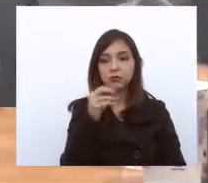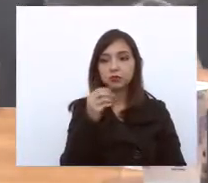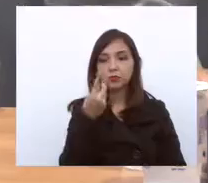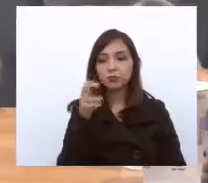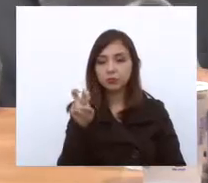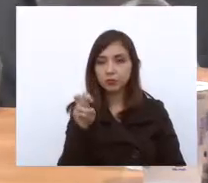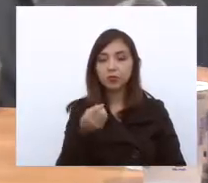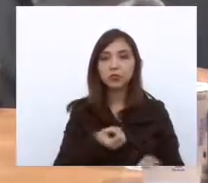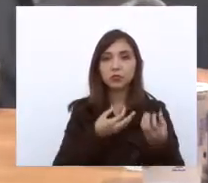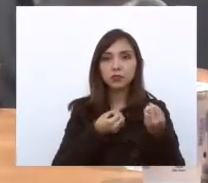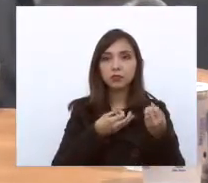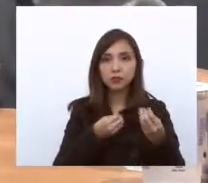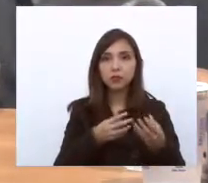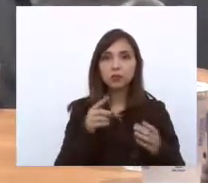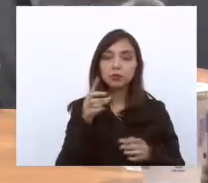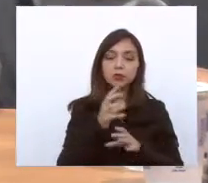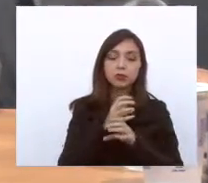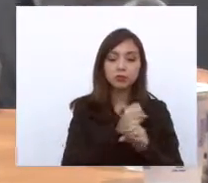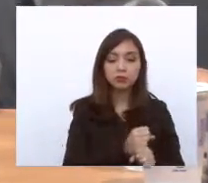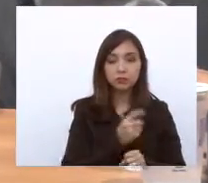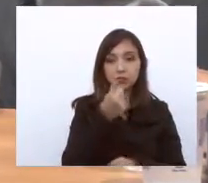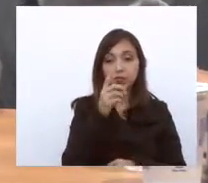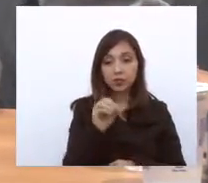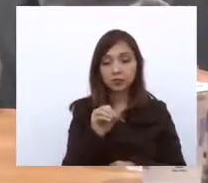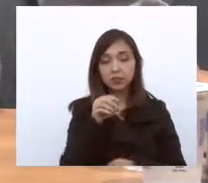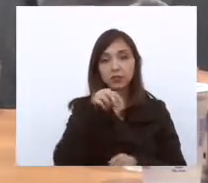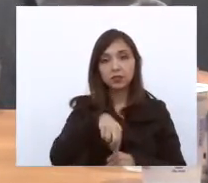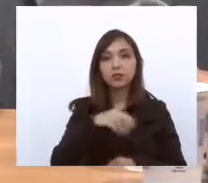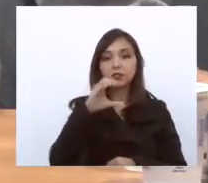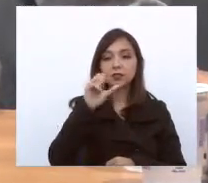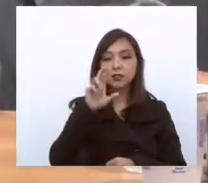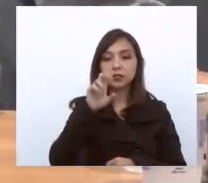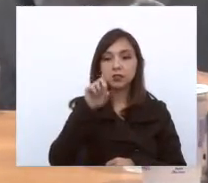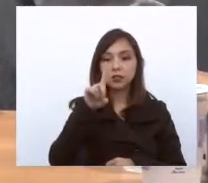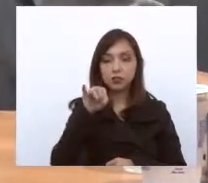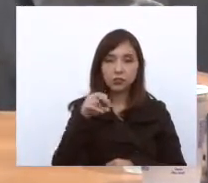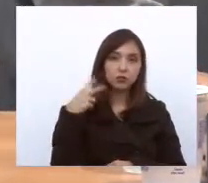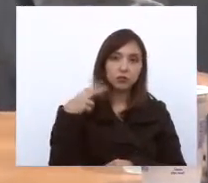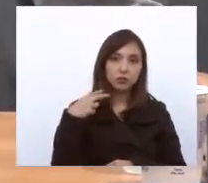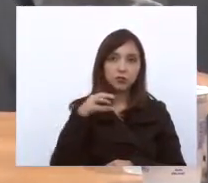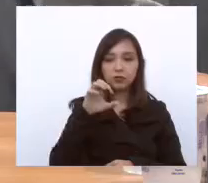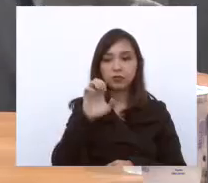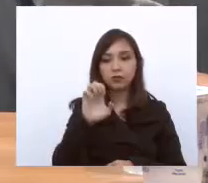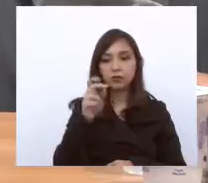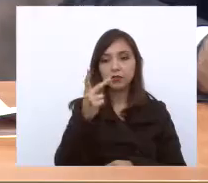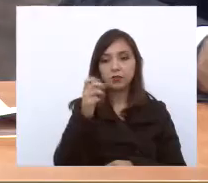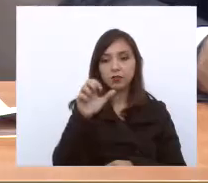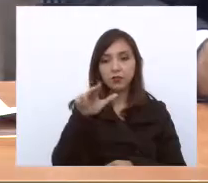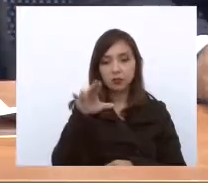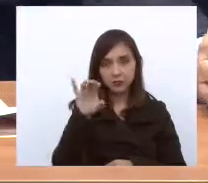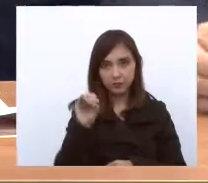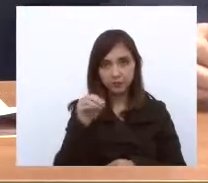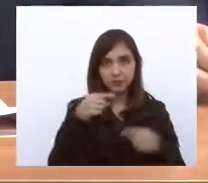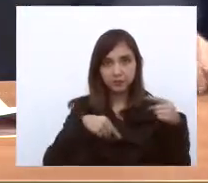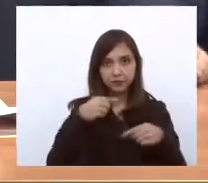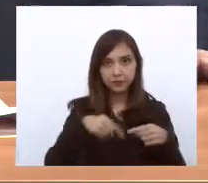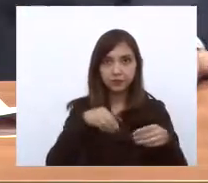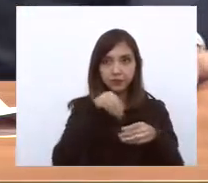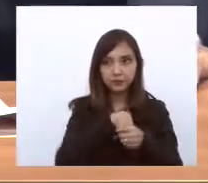4624/2015. Informações referentes aos 10 maiores credores da Prefeitura. Autor, vereador Helena Metalúrgico. Em discussão, encerrada a discussão, em